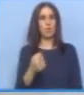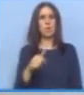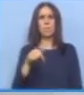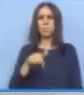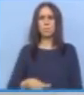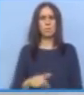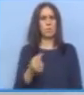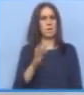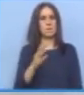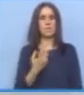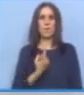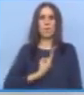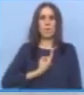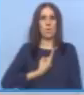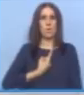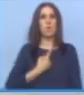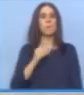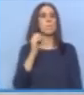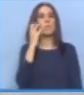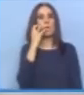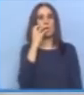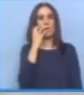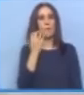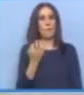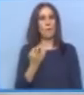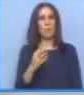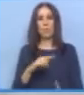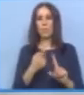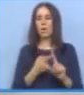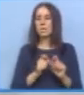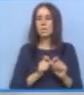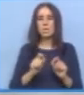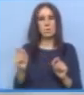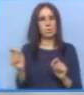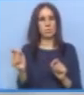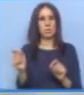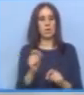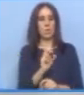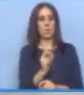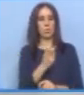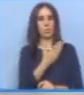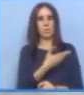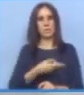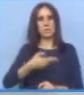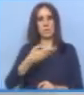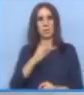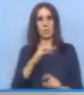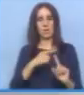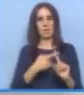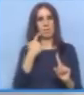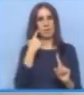logo enviado para Angola, onde estive um ano inteirinho, desde outubro de